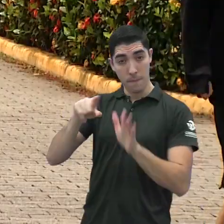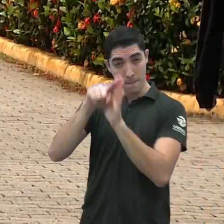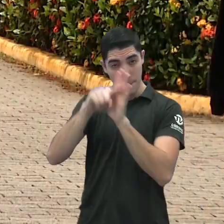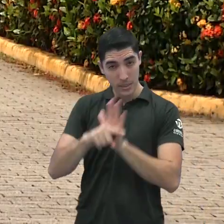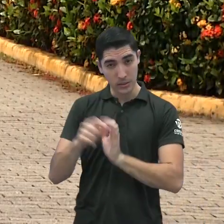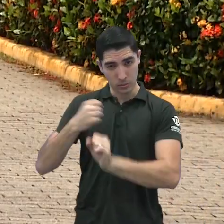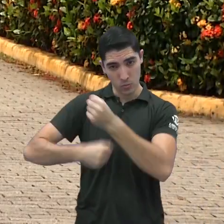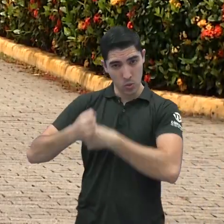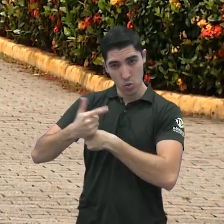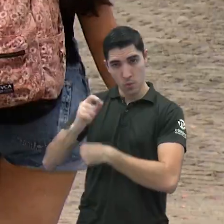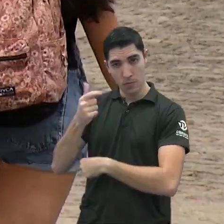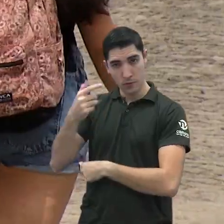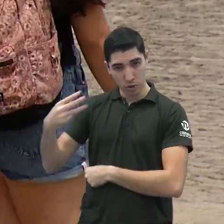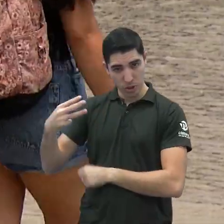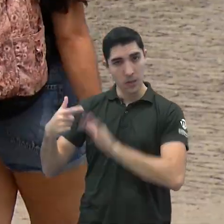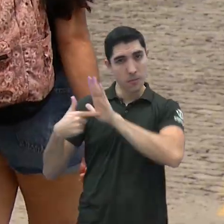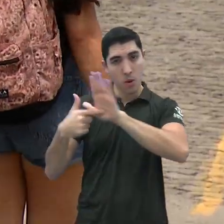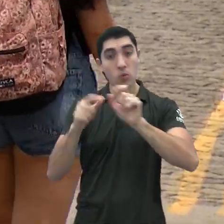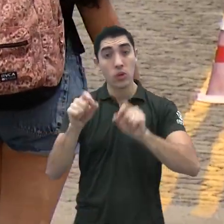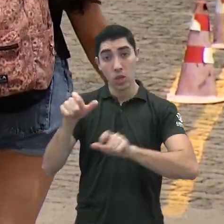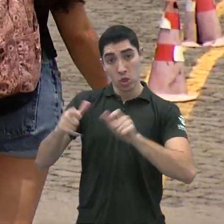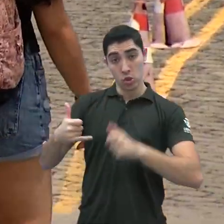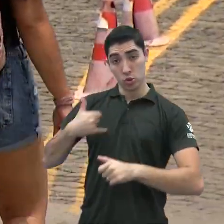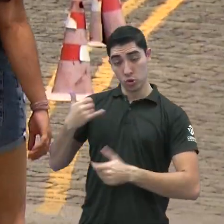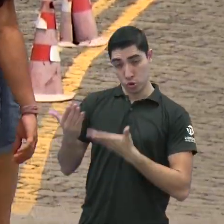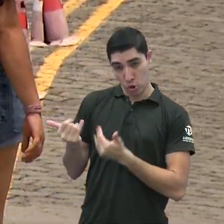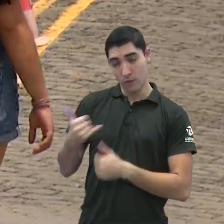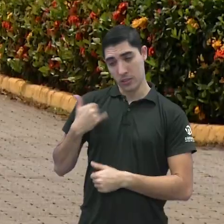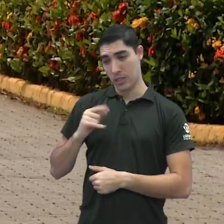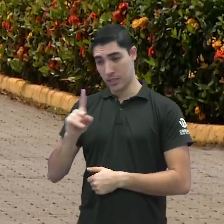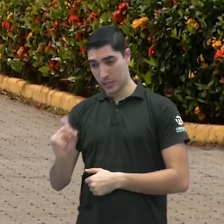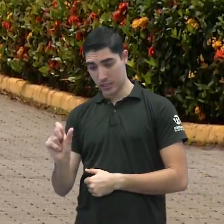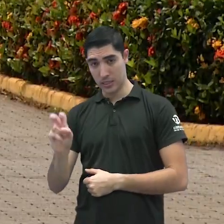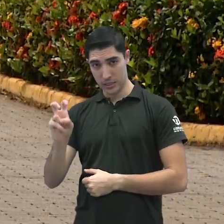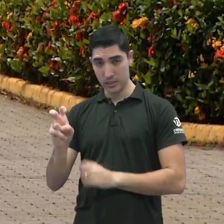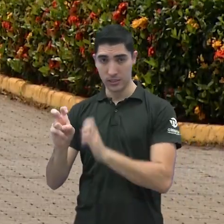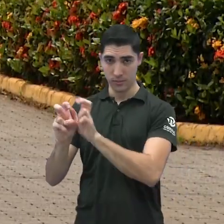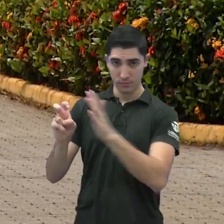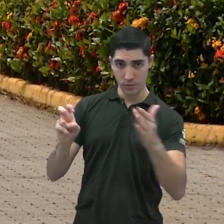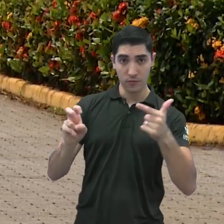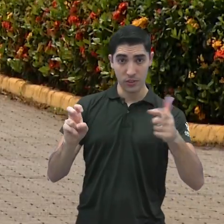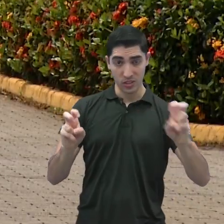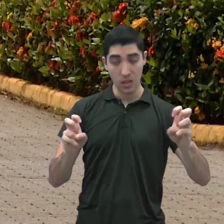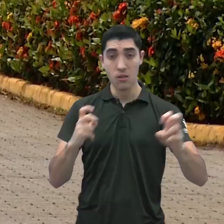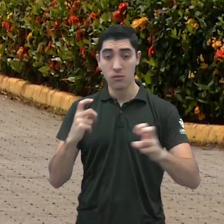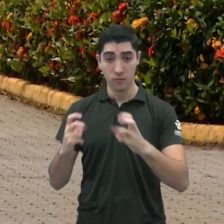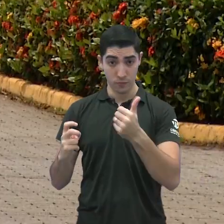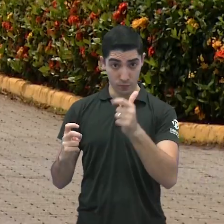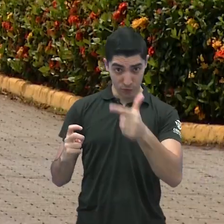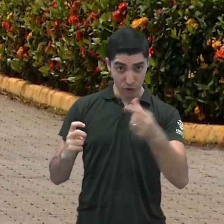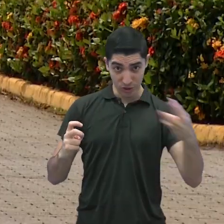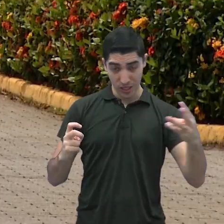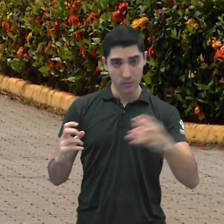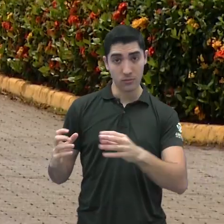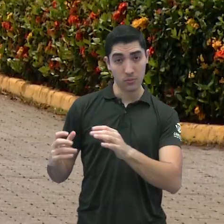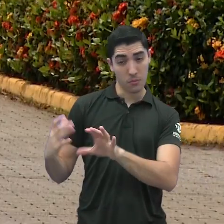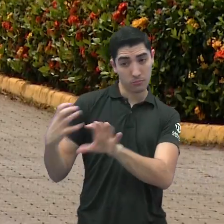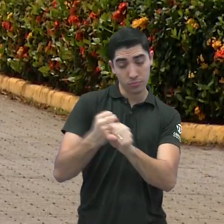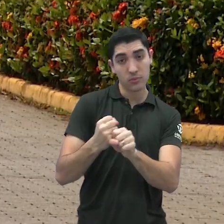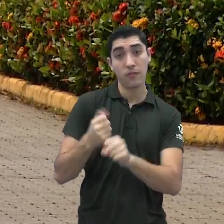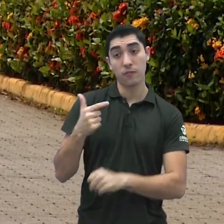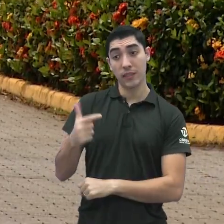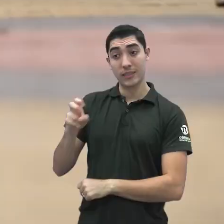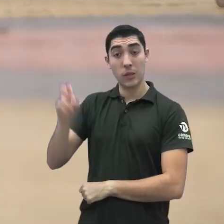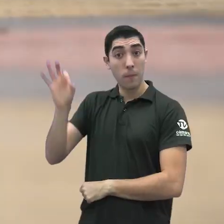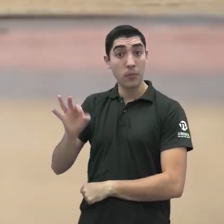Domicílios de 2023, jovens de 15 a 29 anos representam 25% da população total